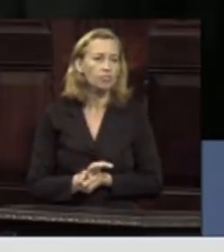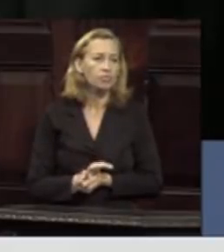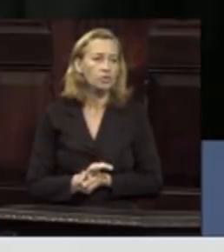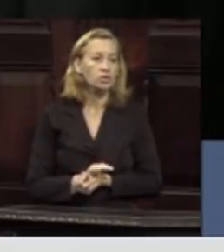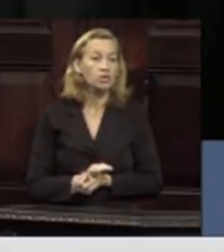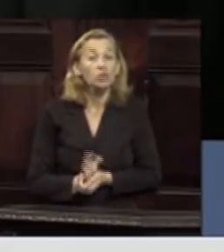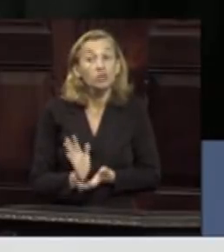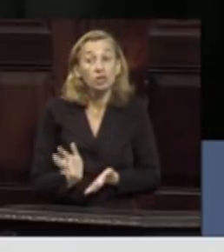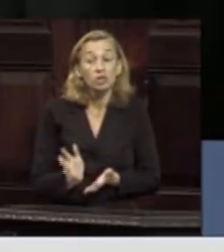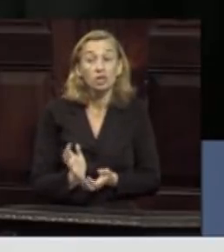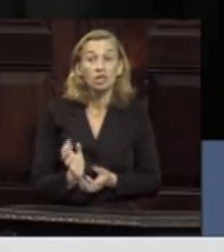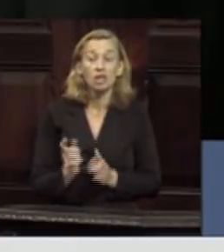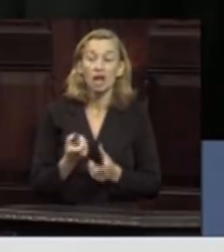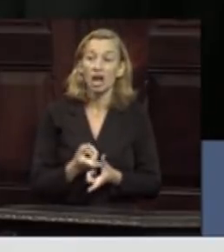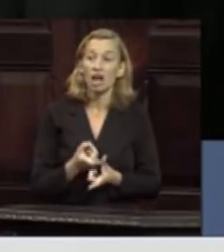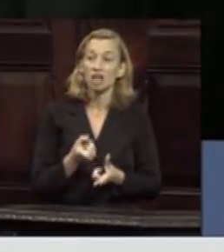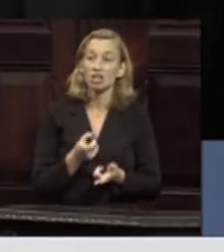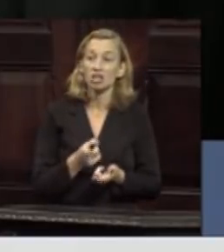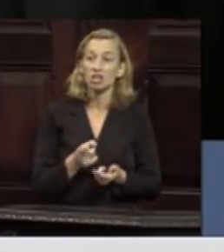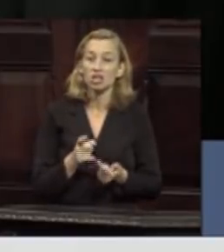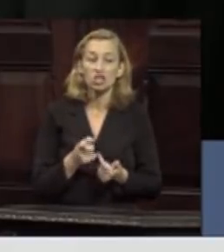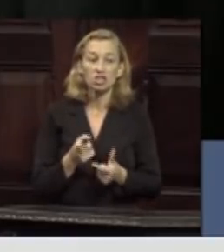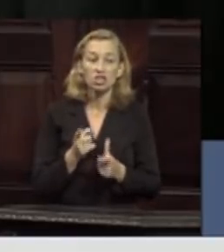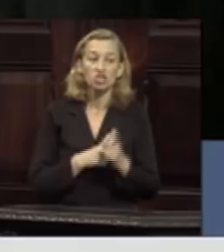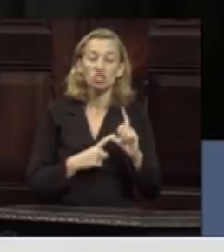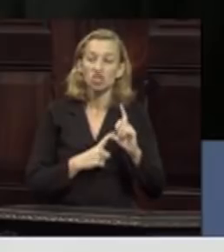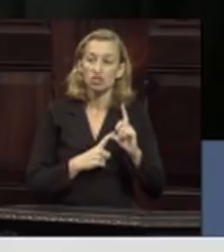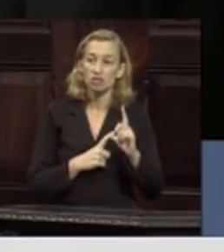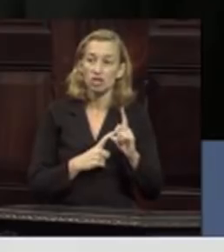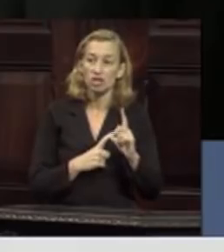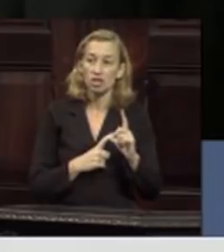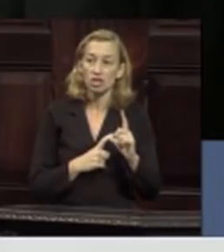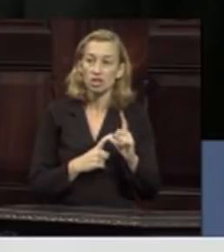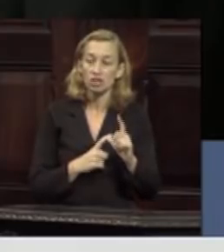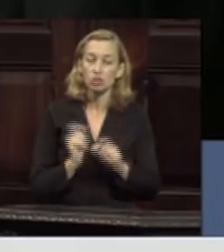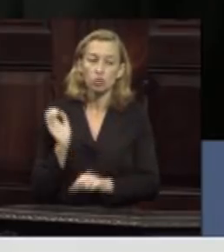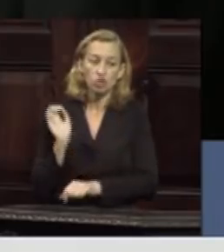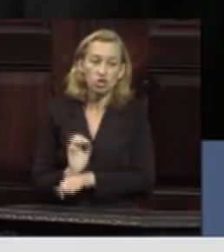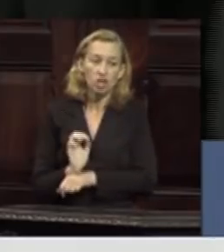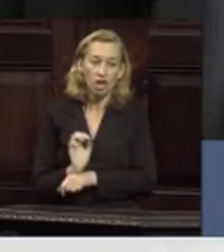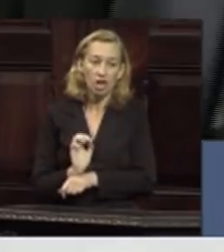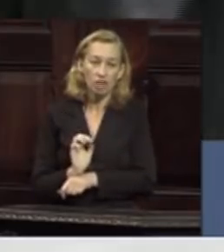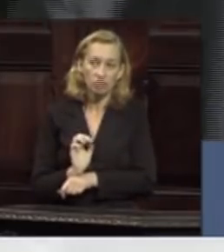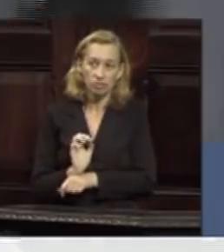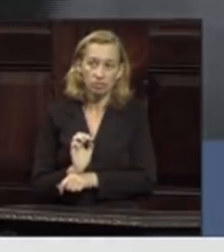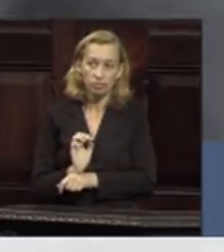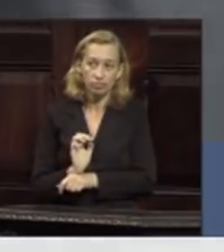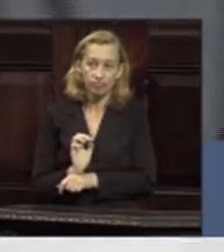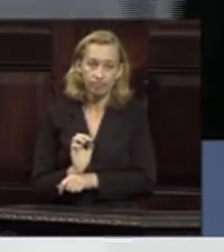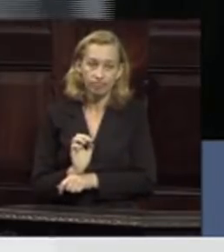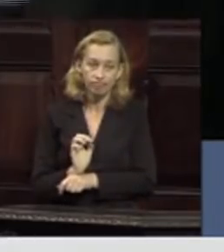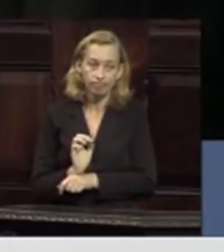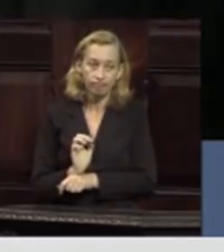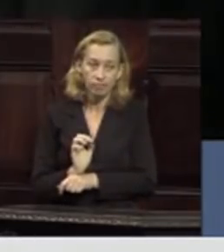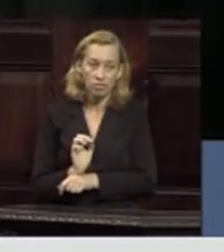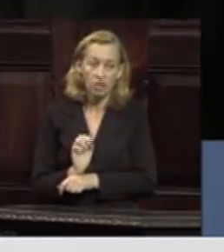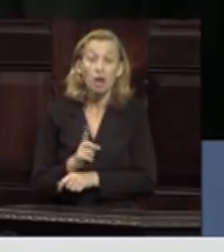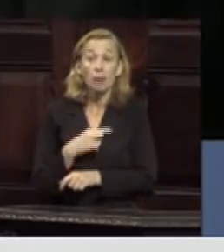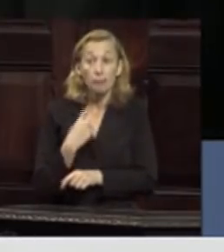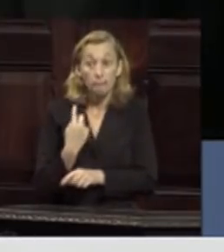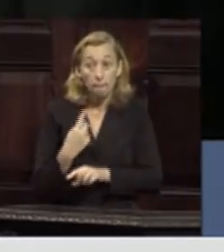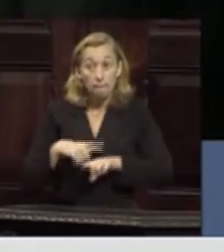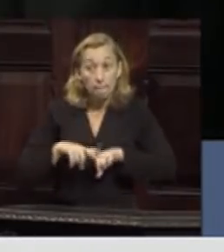do Estado. A dívida consolidada líquida já bate, Luiz Paulo, 236% em relação à receita corrente líquida. Mas neste